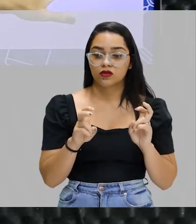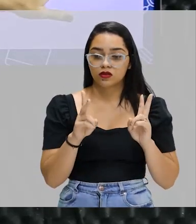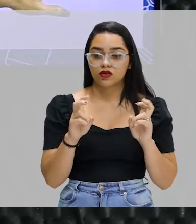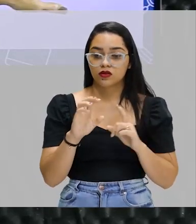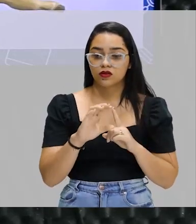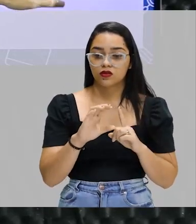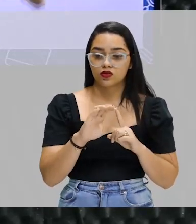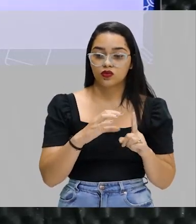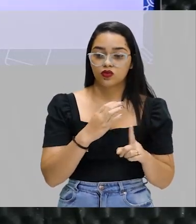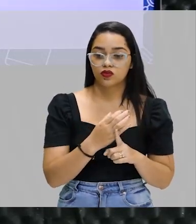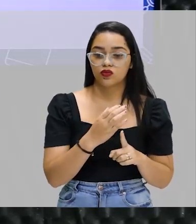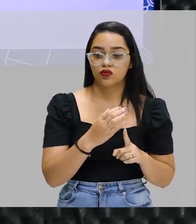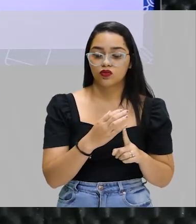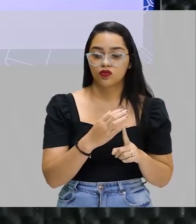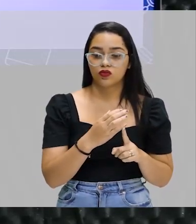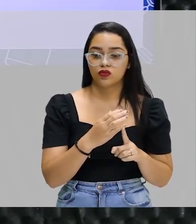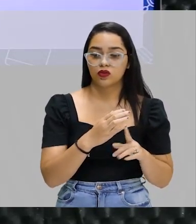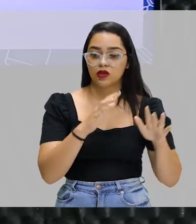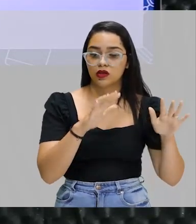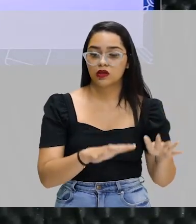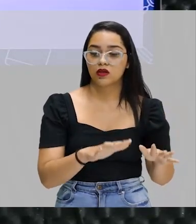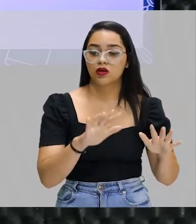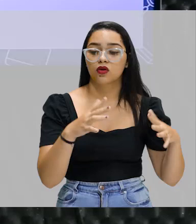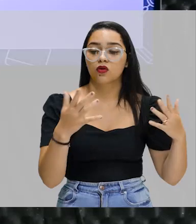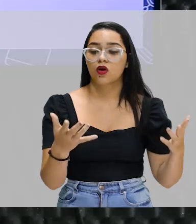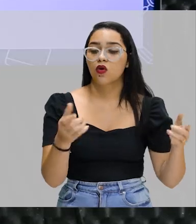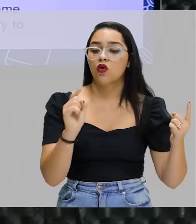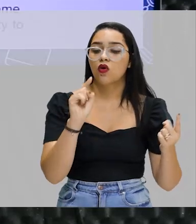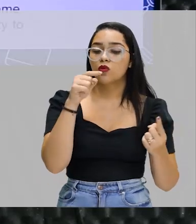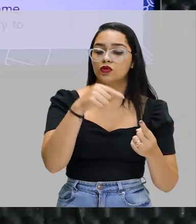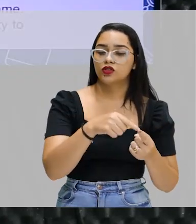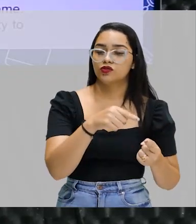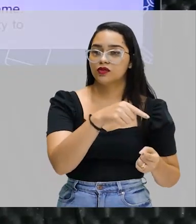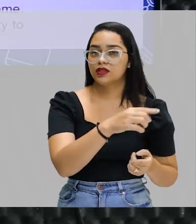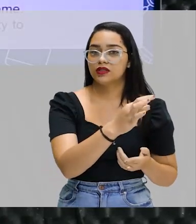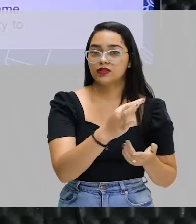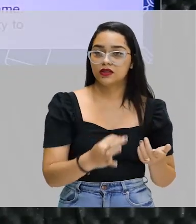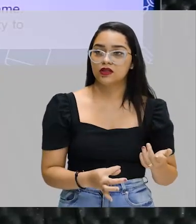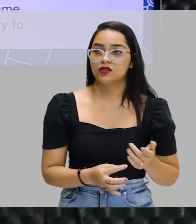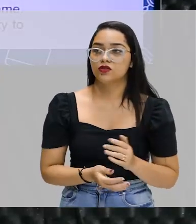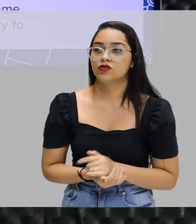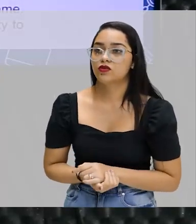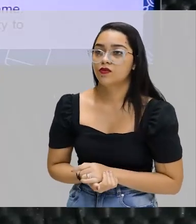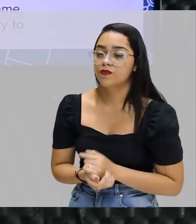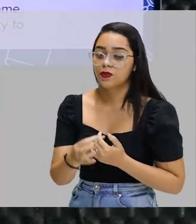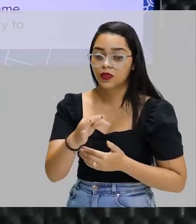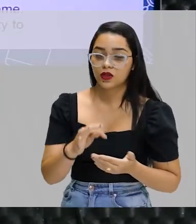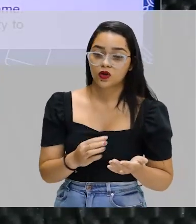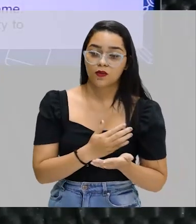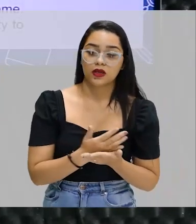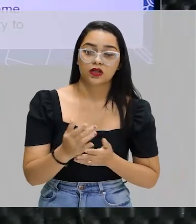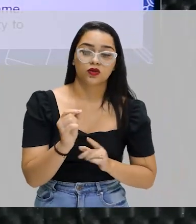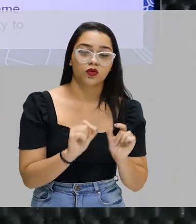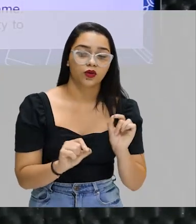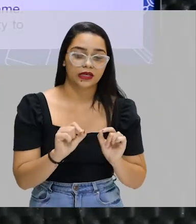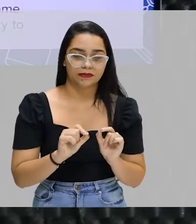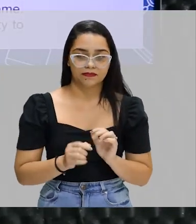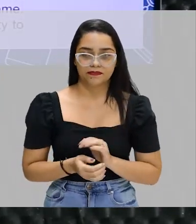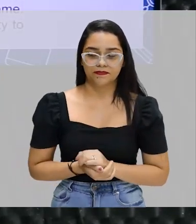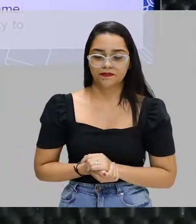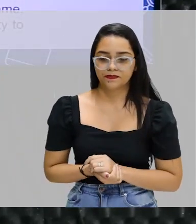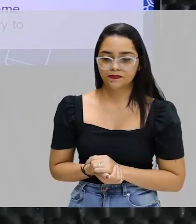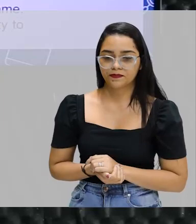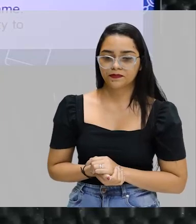culto à celebridade. Eu tenho que procurar, então, qual é o objetivo desse texto. O texto começa: We